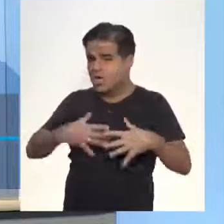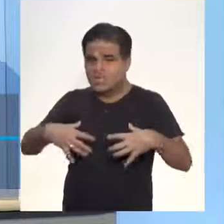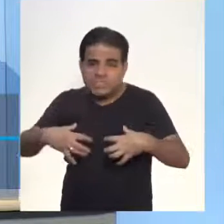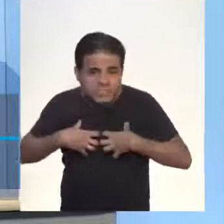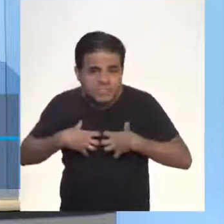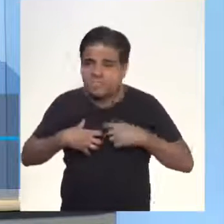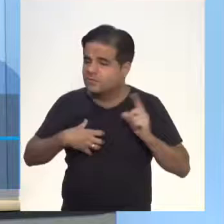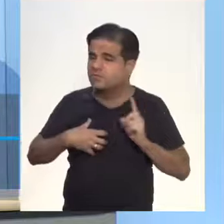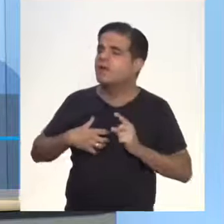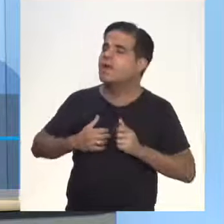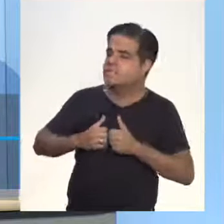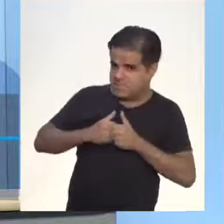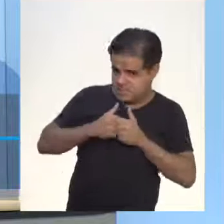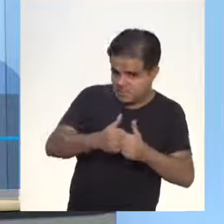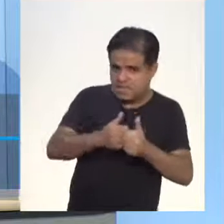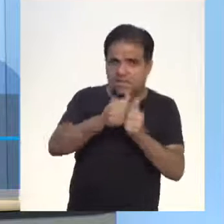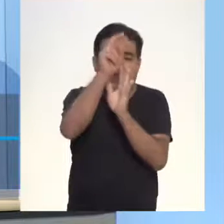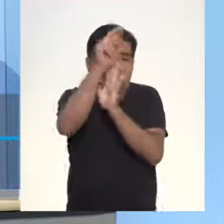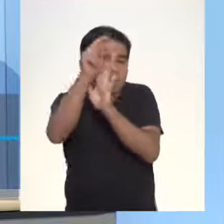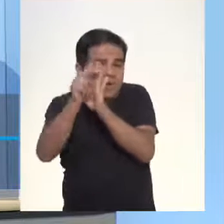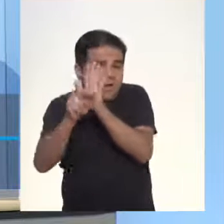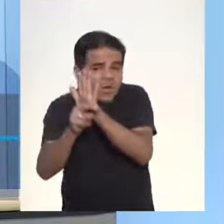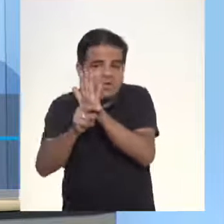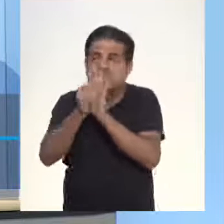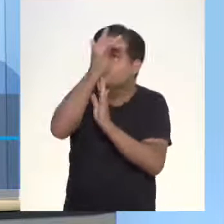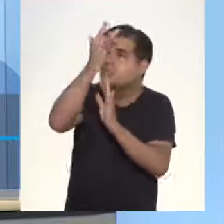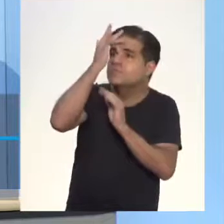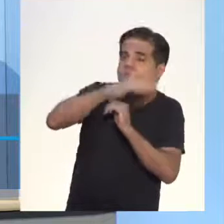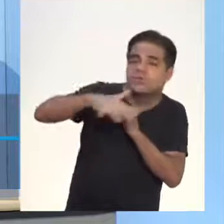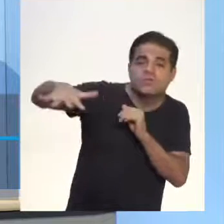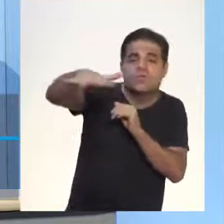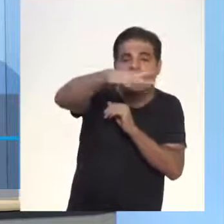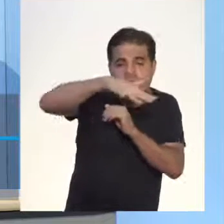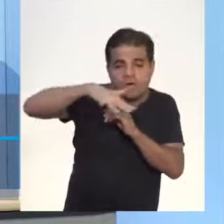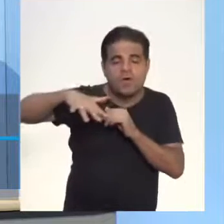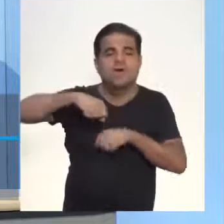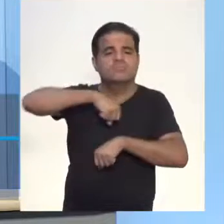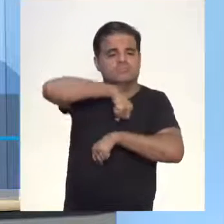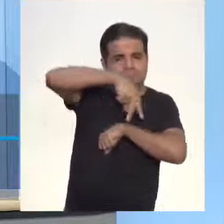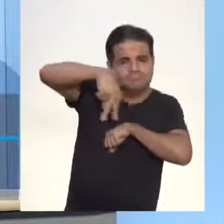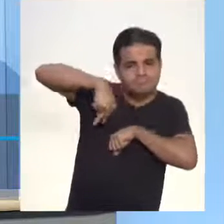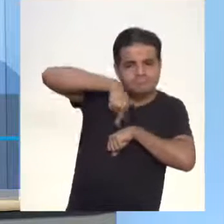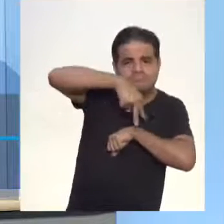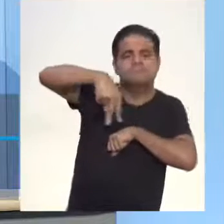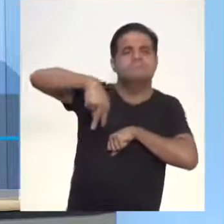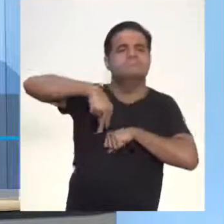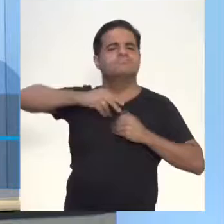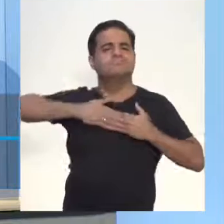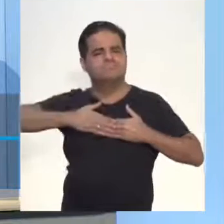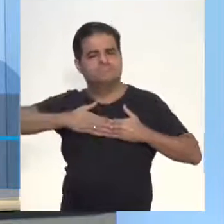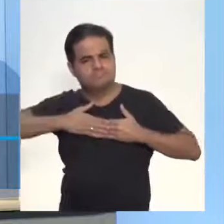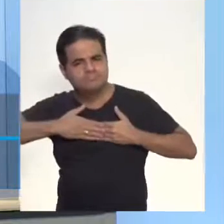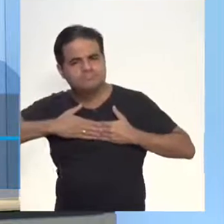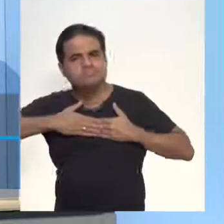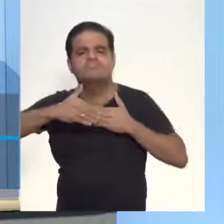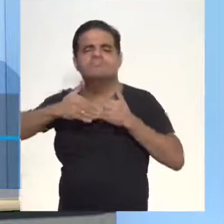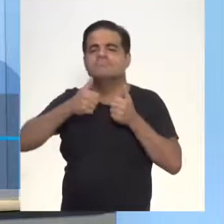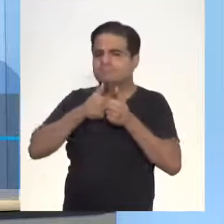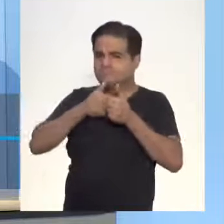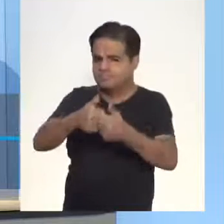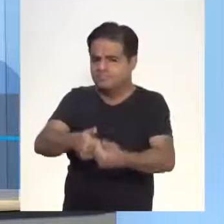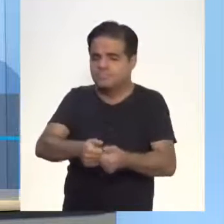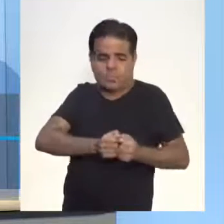Ela segue uma lógica ali. Então, as pessoas em volta também, ali as bailarinas, seguiram um roteiro, elas estão